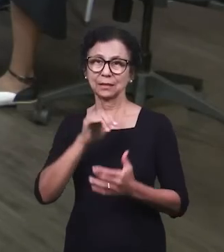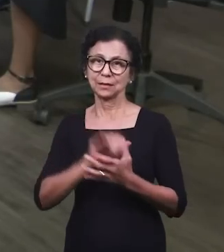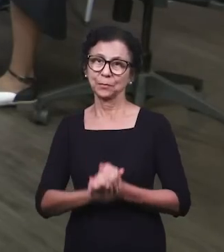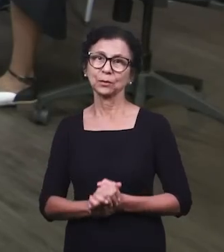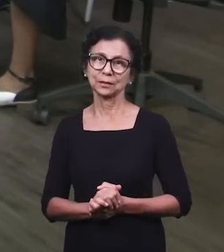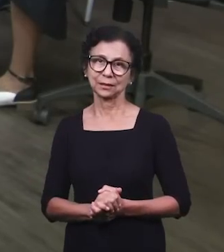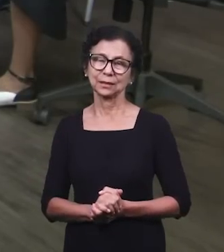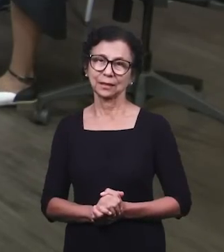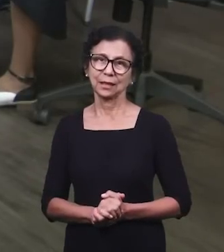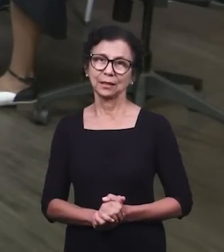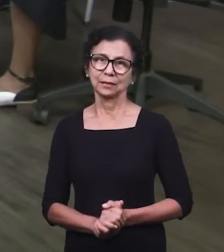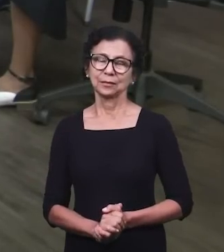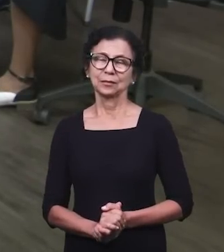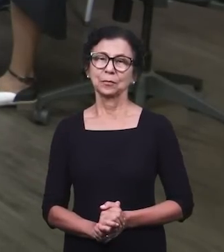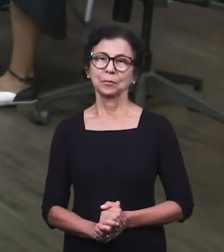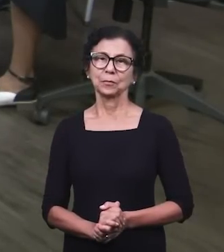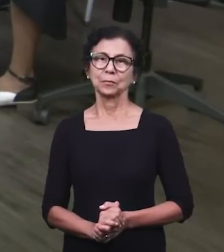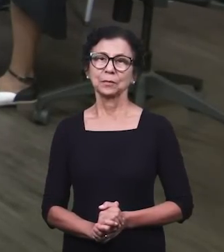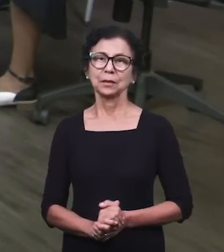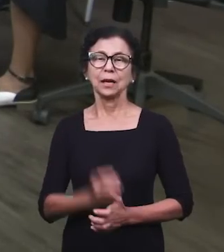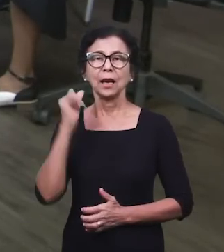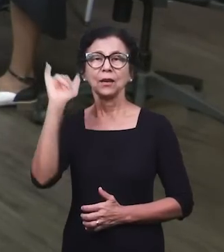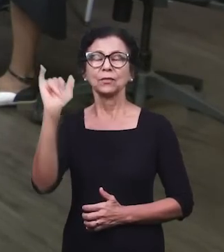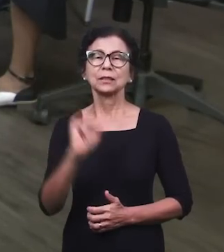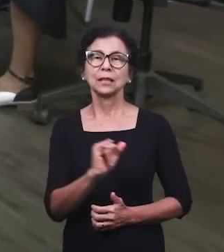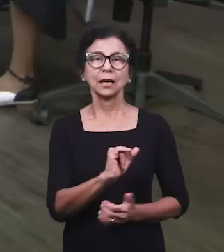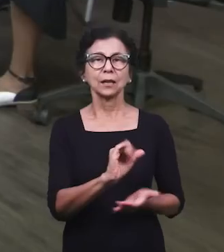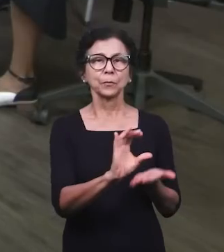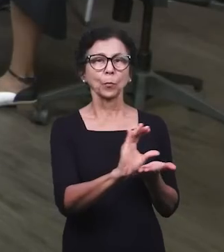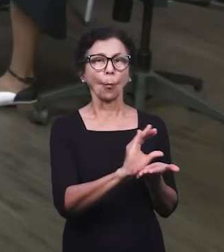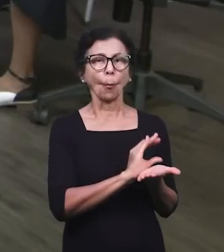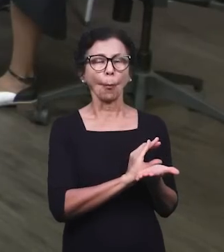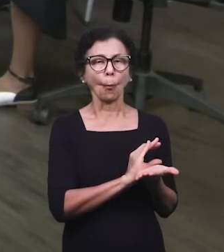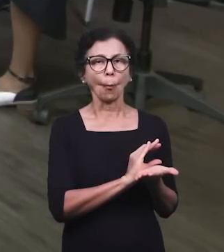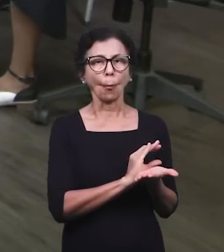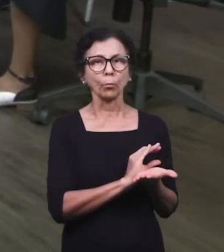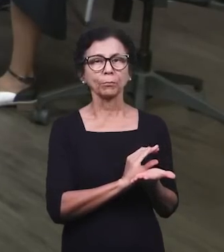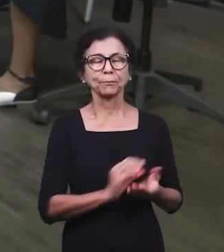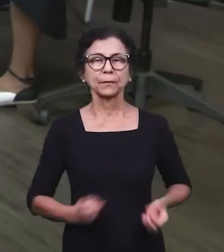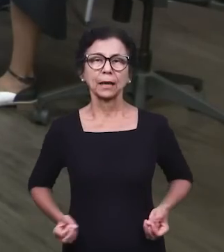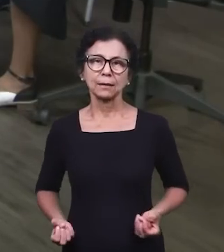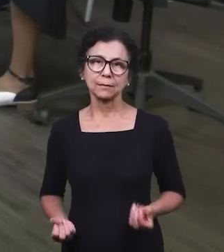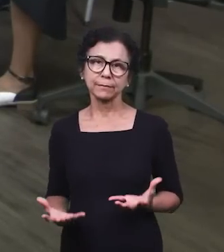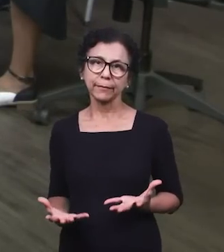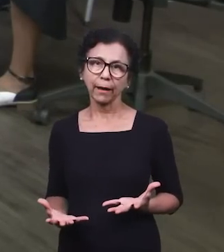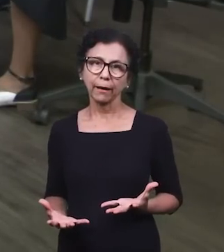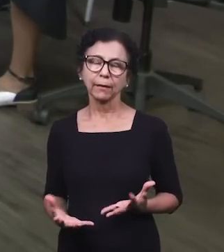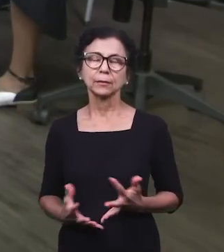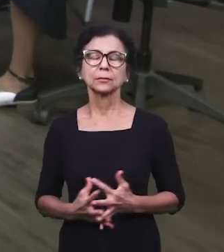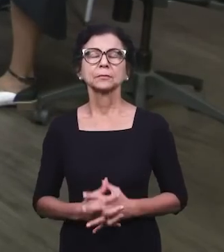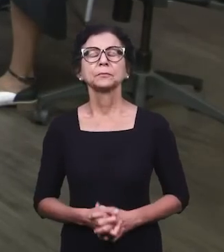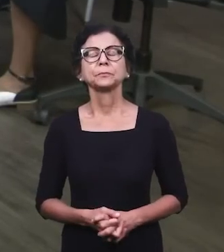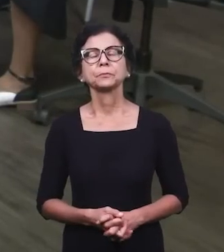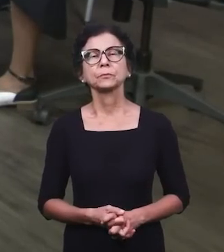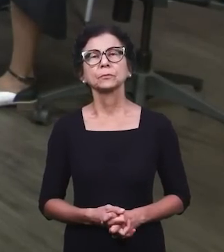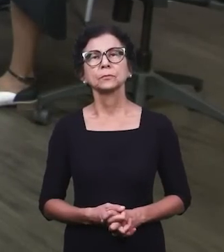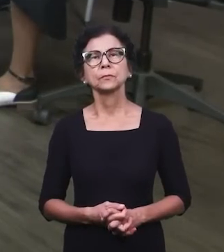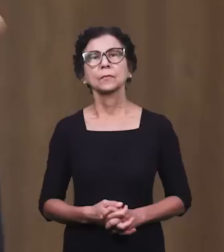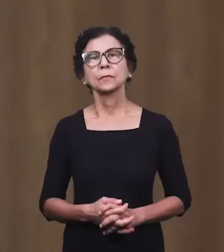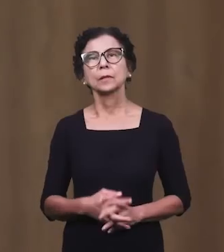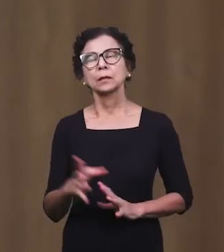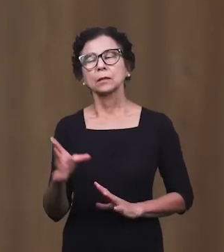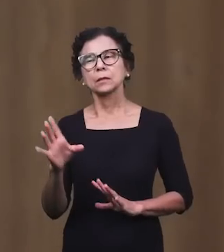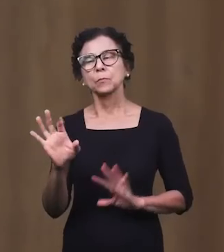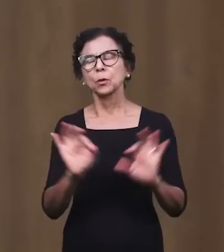muito importante e você pode, junto à sua família, à sua esposa, planejar curto